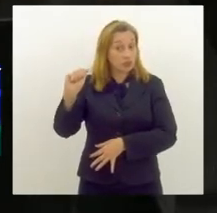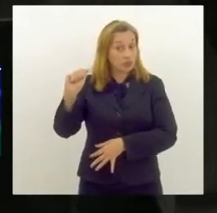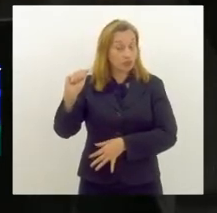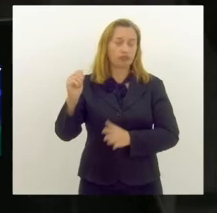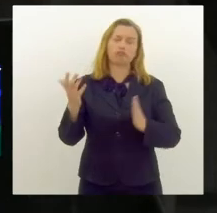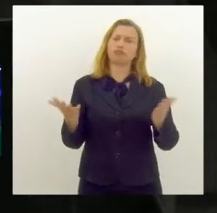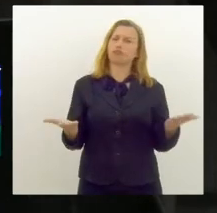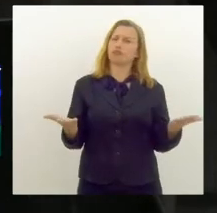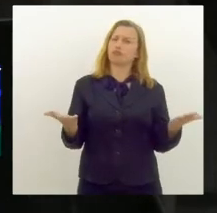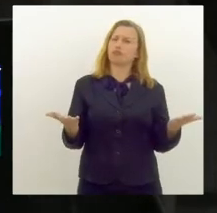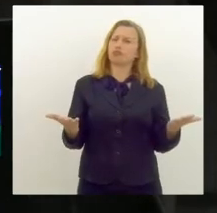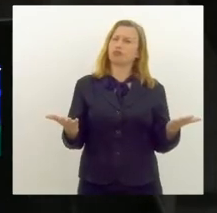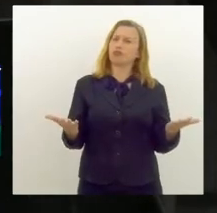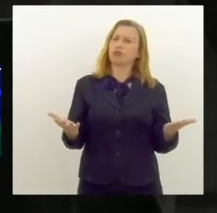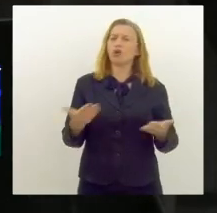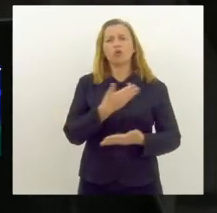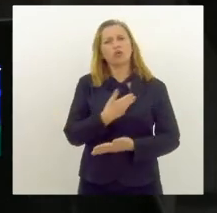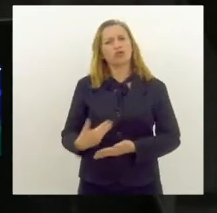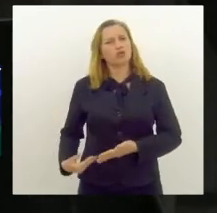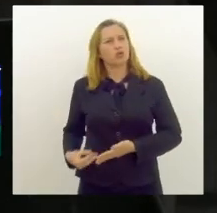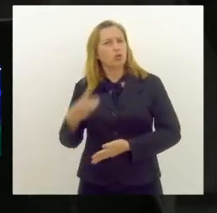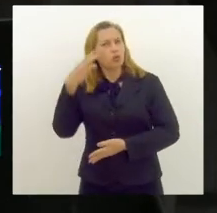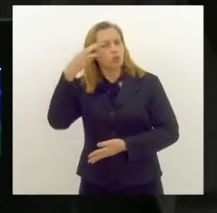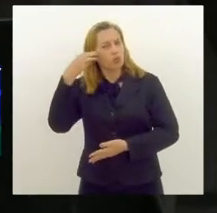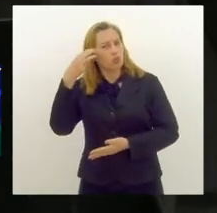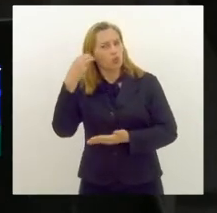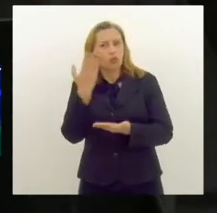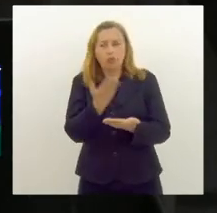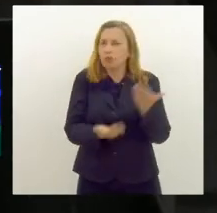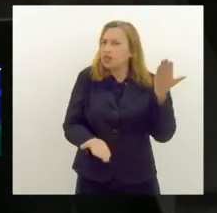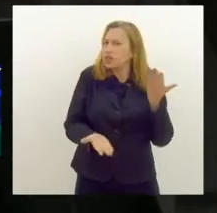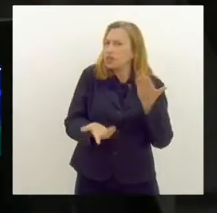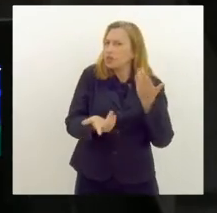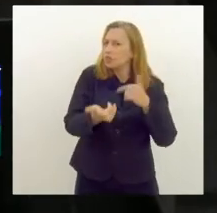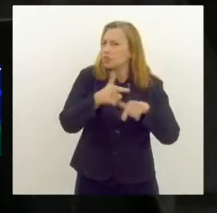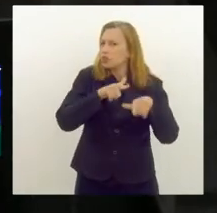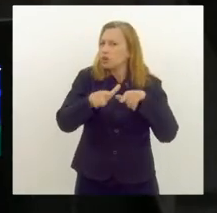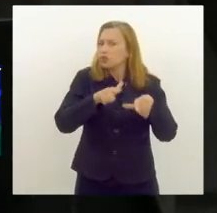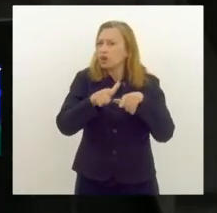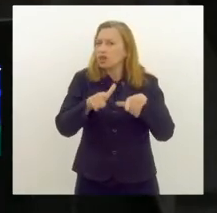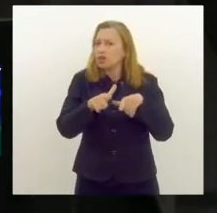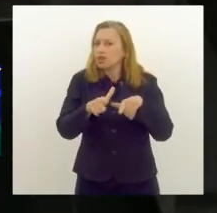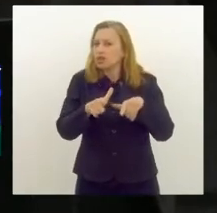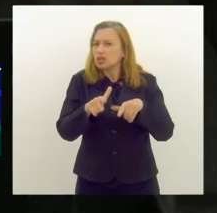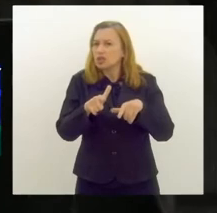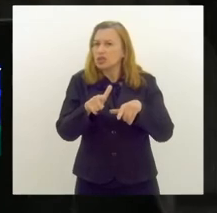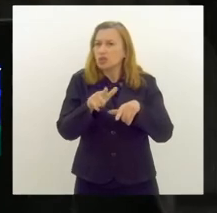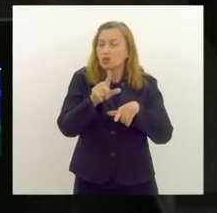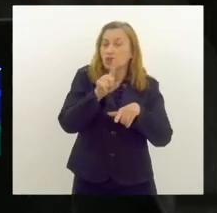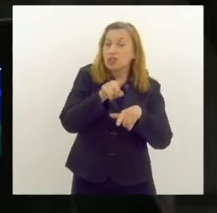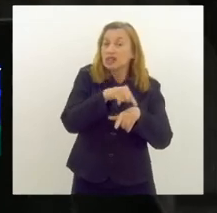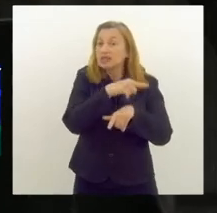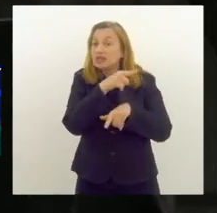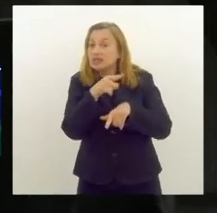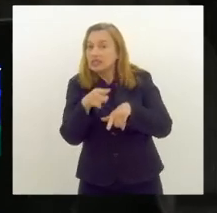Olha, então, o governador Wilson Witzel perdeu o mandato e ficou